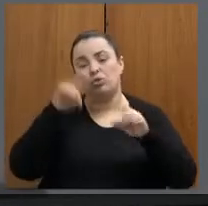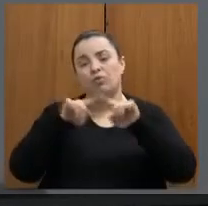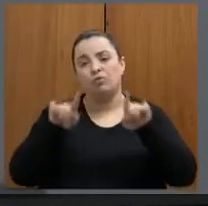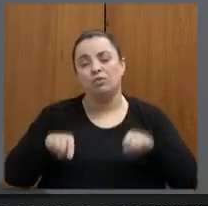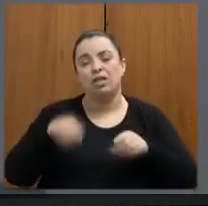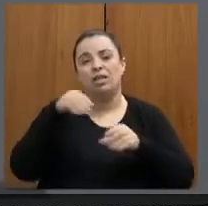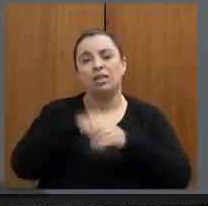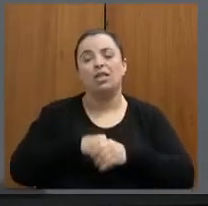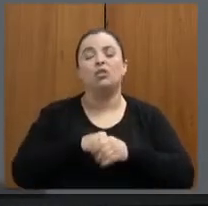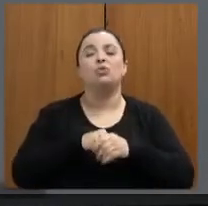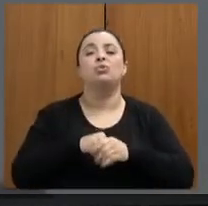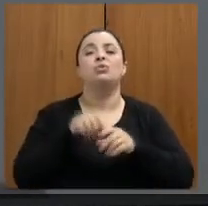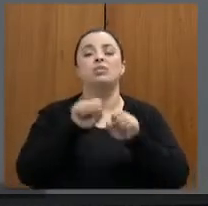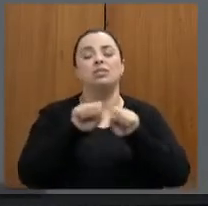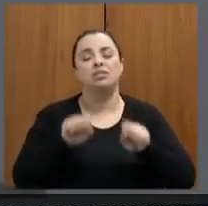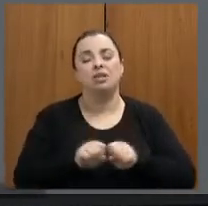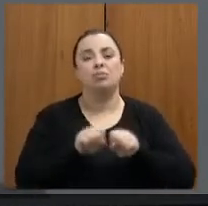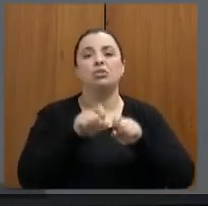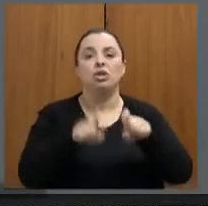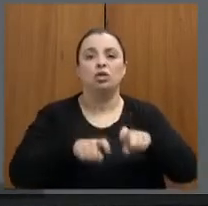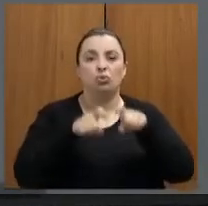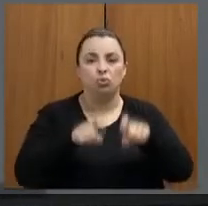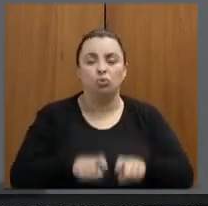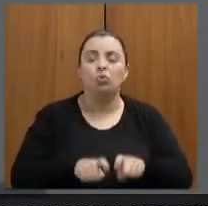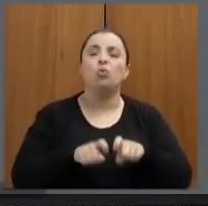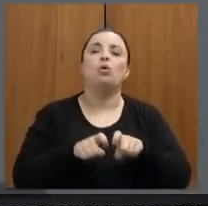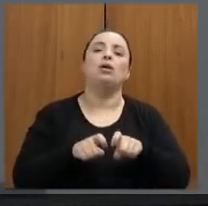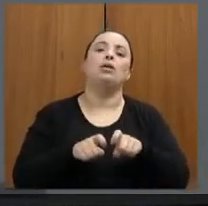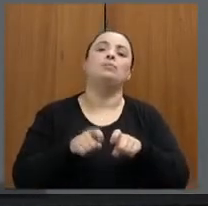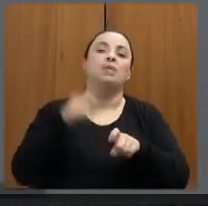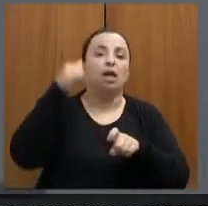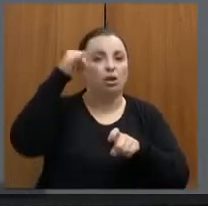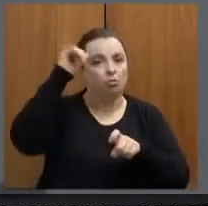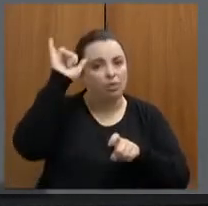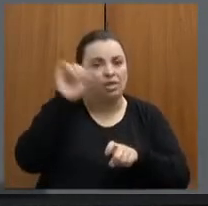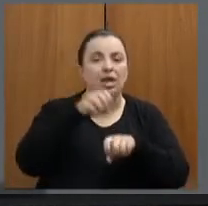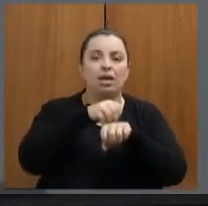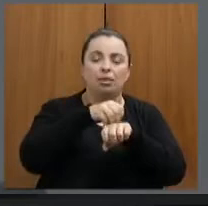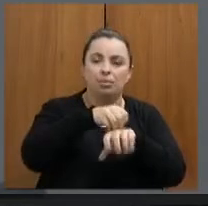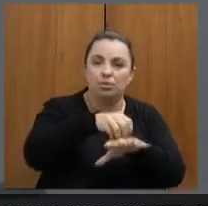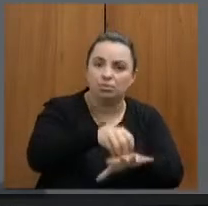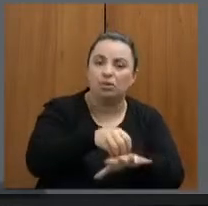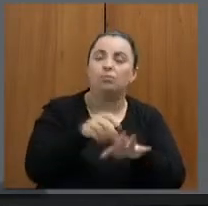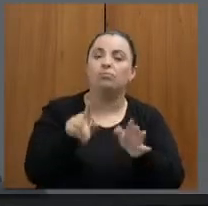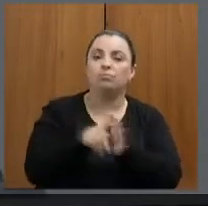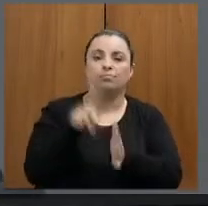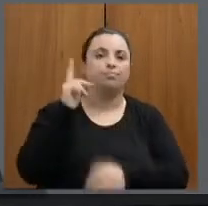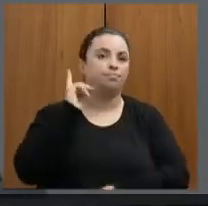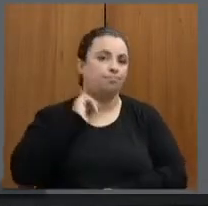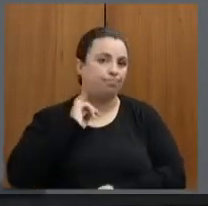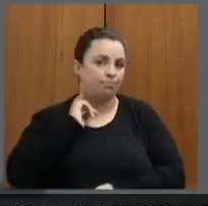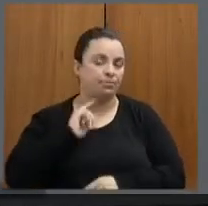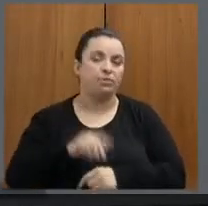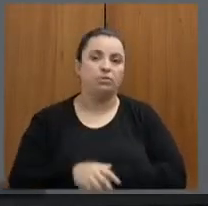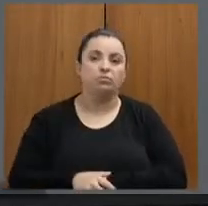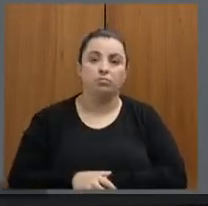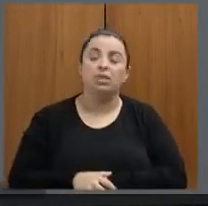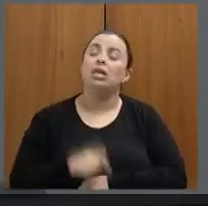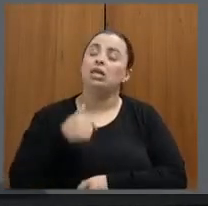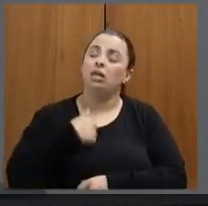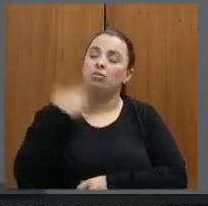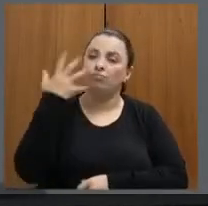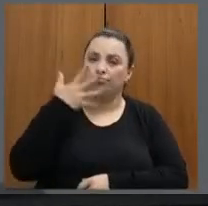pecuária e abastecimento do governo de Minas e eu queria começar a minha fala como não podia deixar de ser